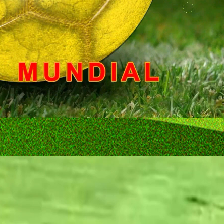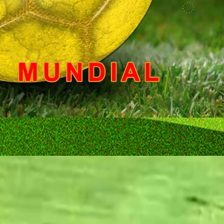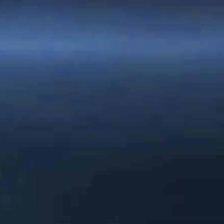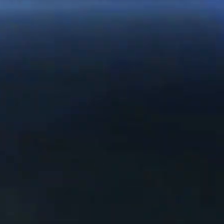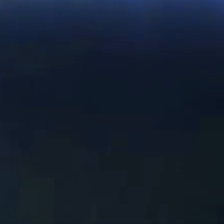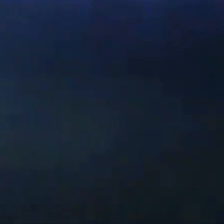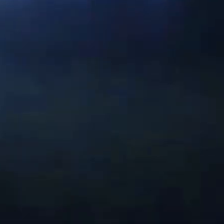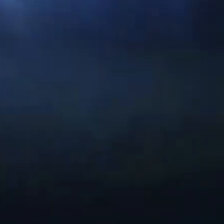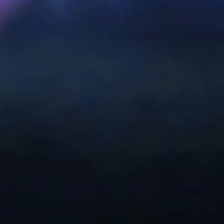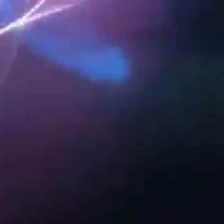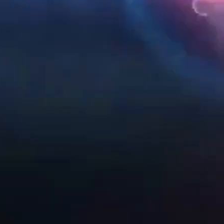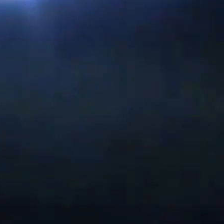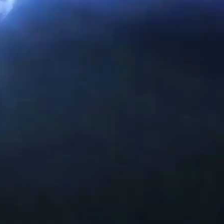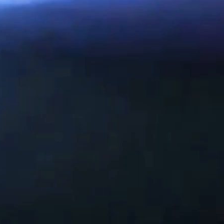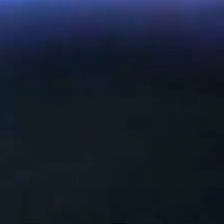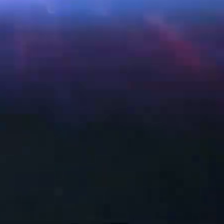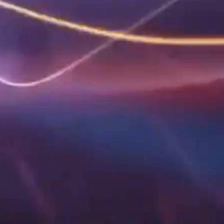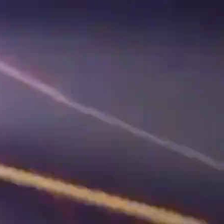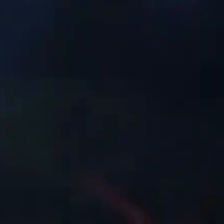você.